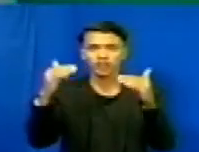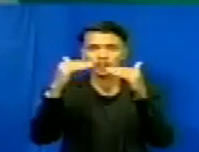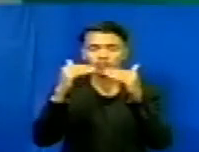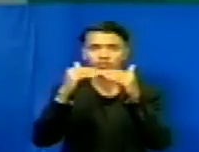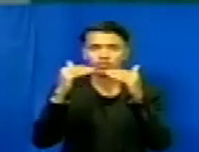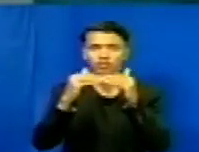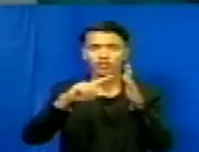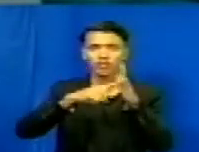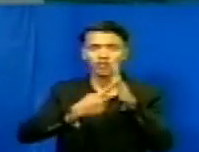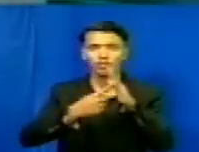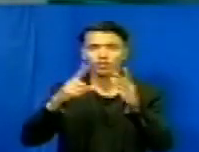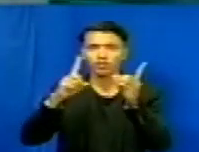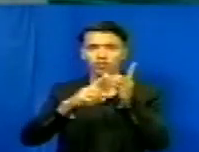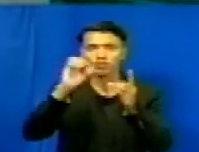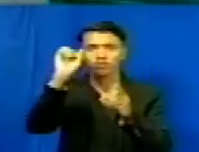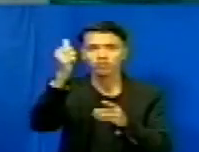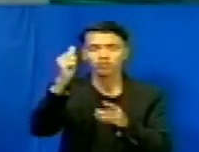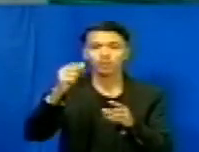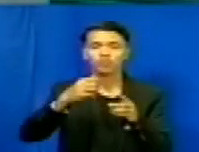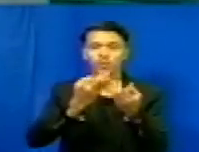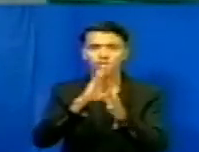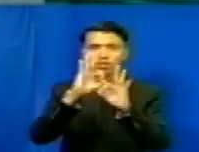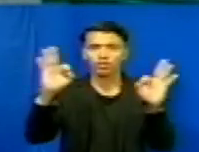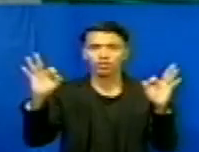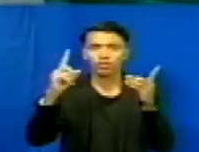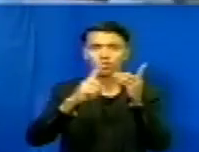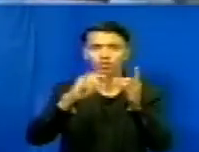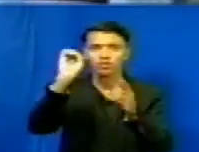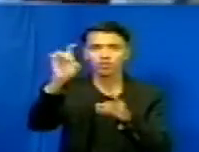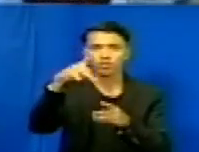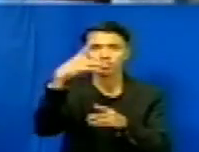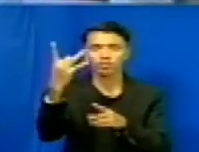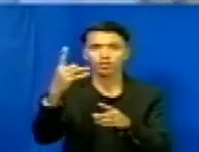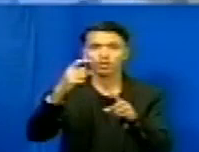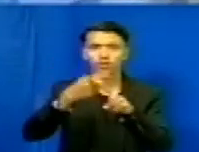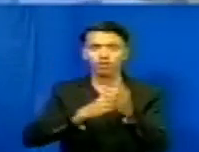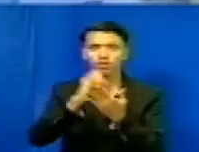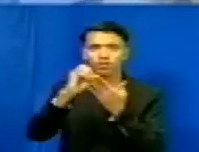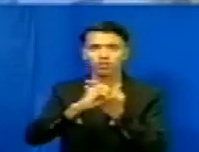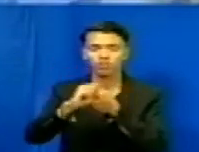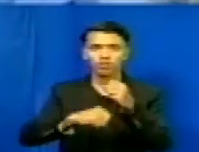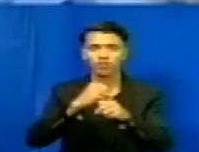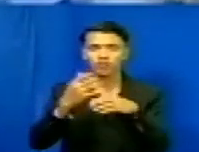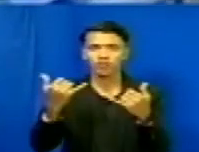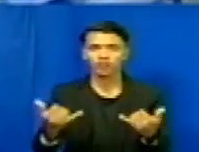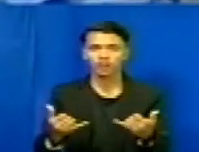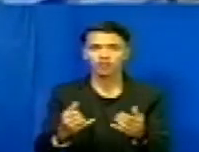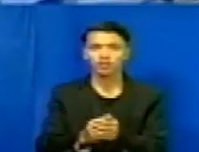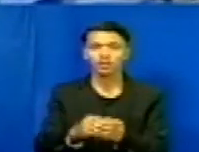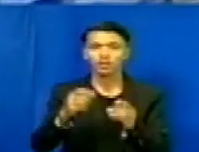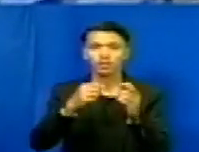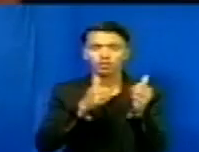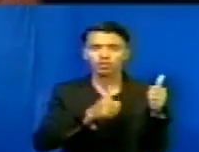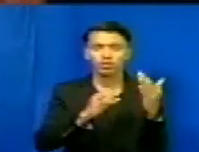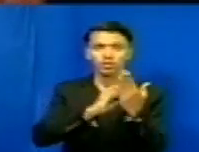pública né, a rua e Loron Sanulo, no termina e Loron Sanulo resingualo fulan outubro, o tinang né. Entretanto, tuir calendário